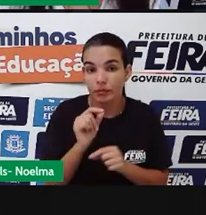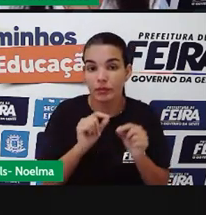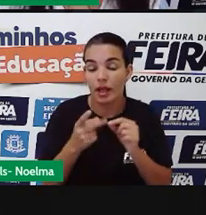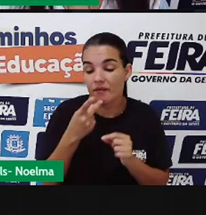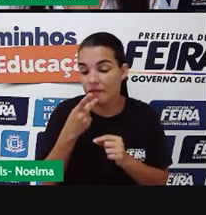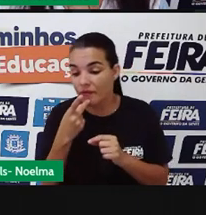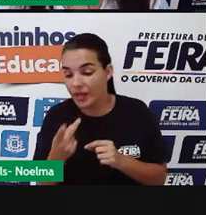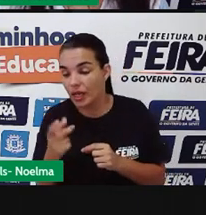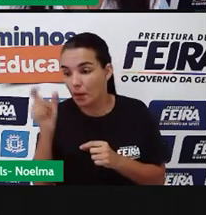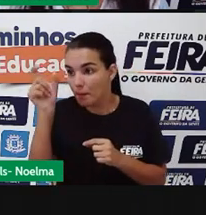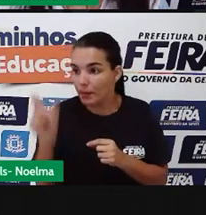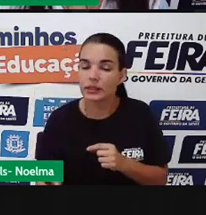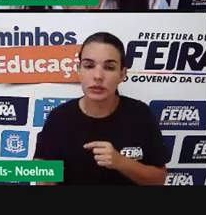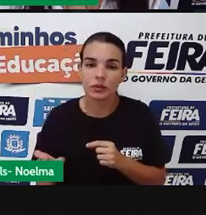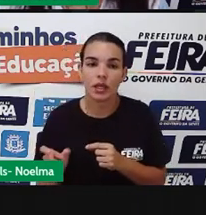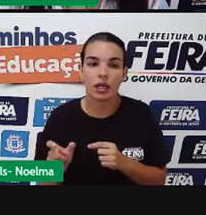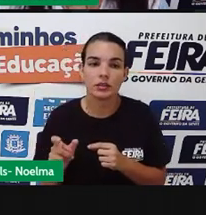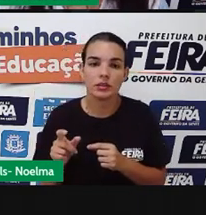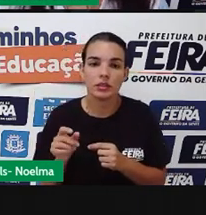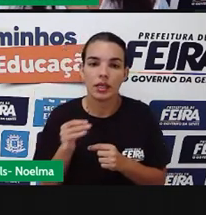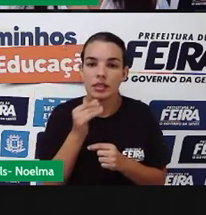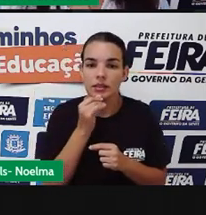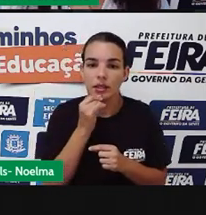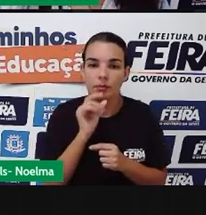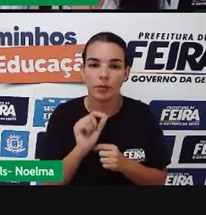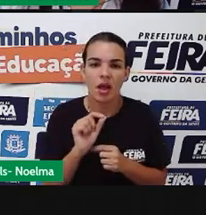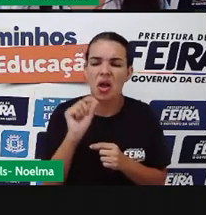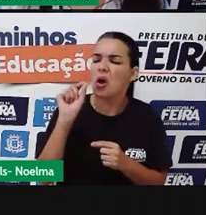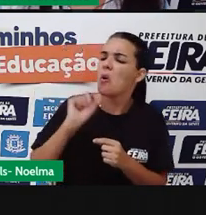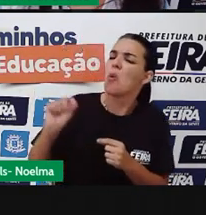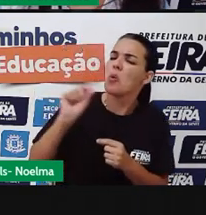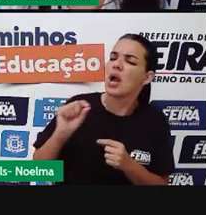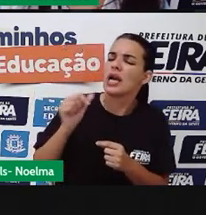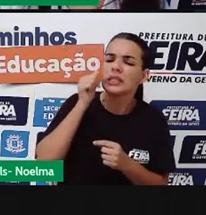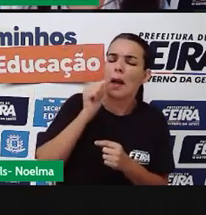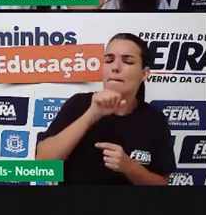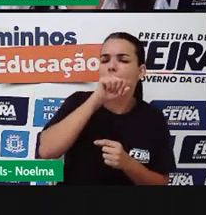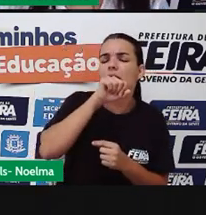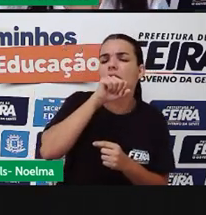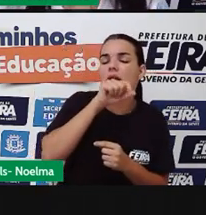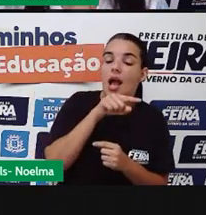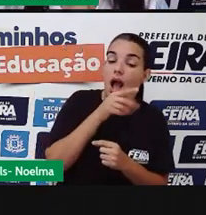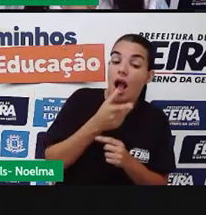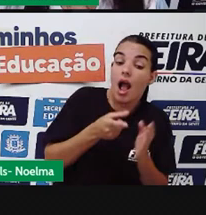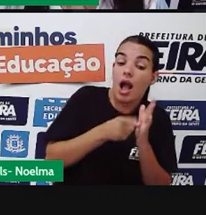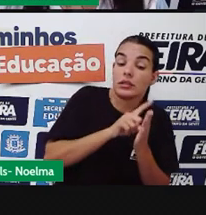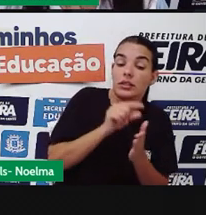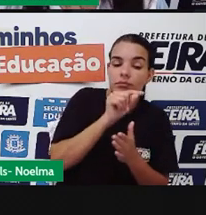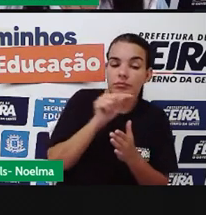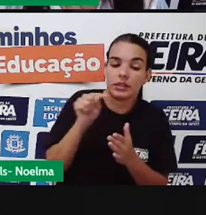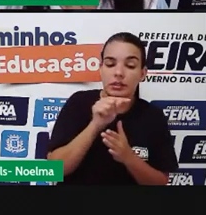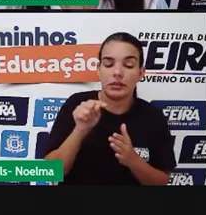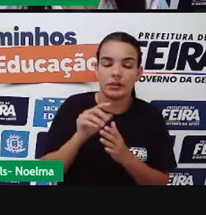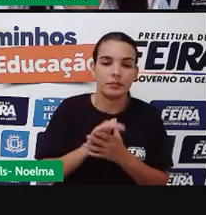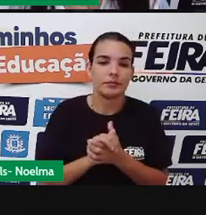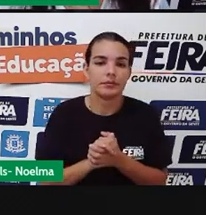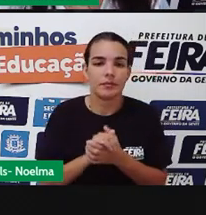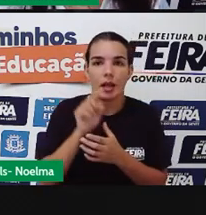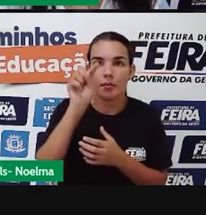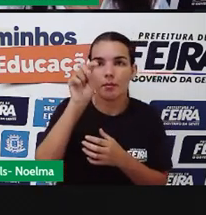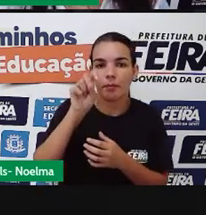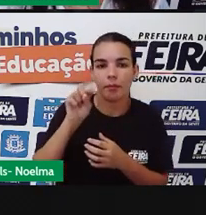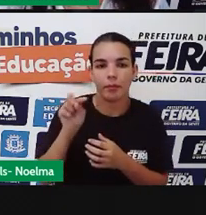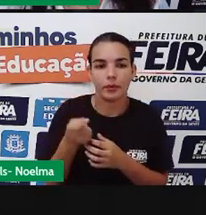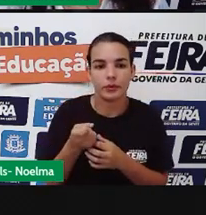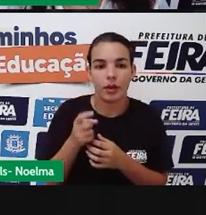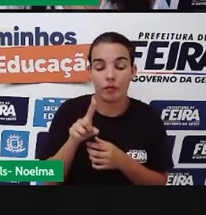do personagem. Por exemplo, coloque seu travessão. O que é isso, mãe? ponto e vírgula indica